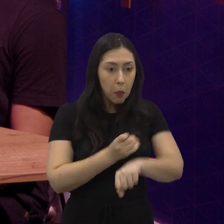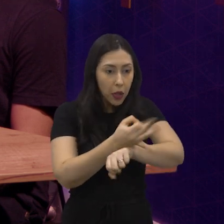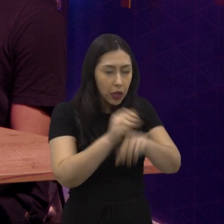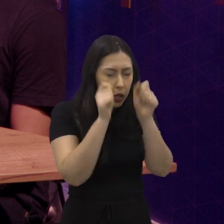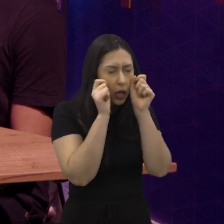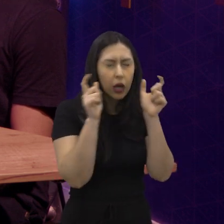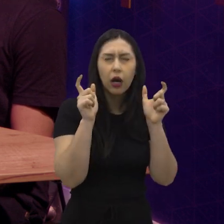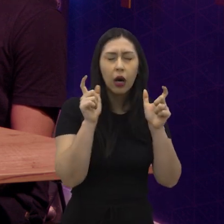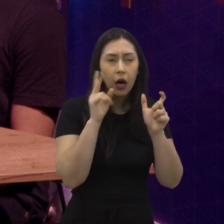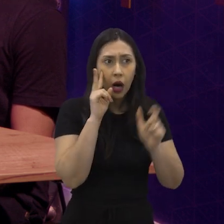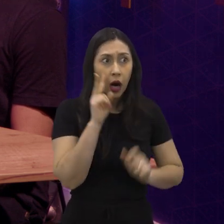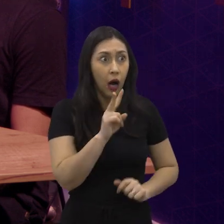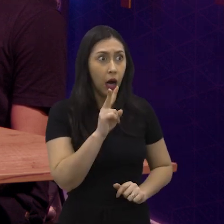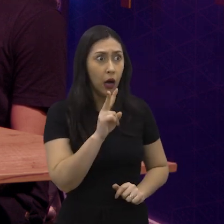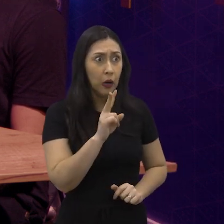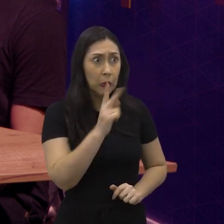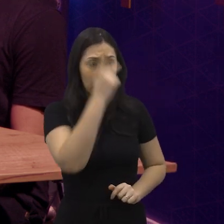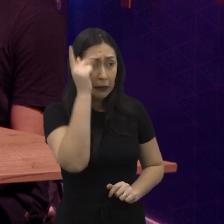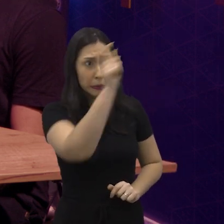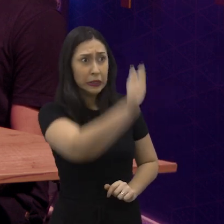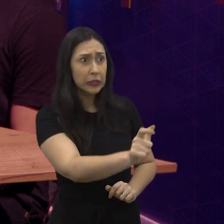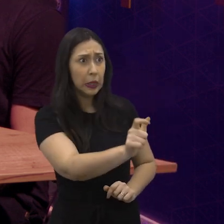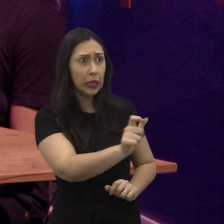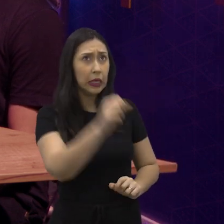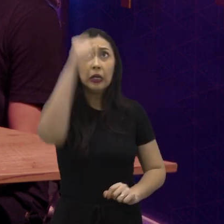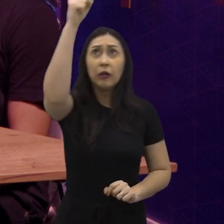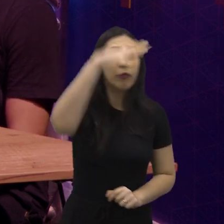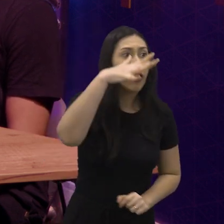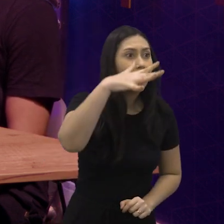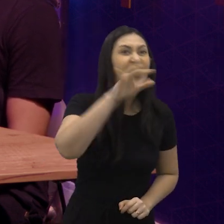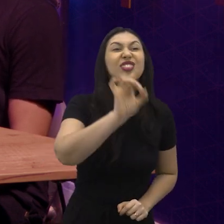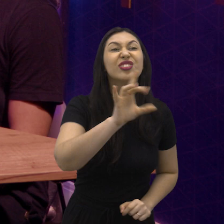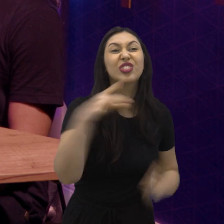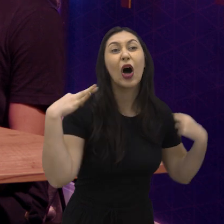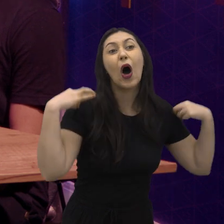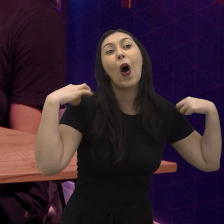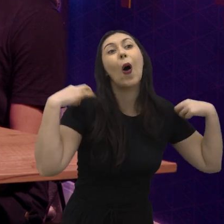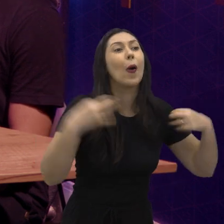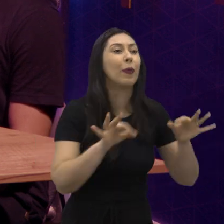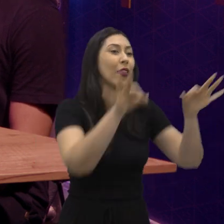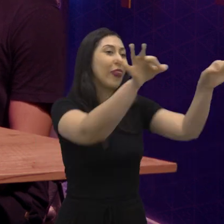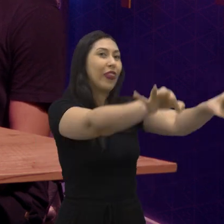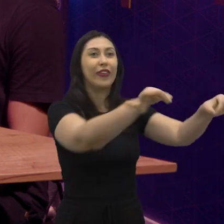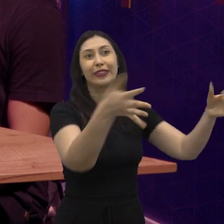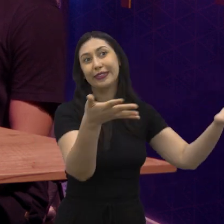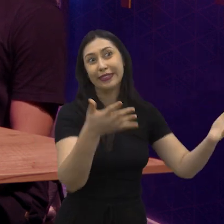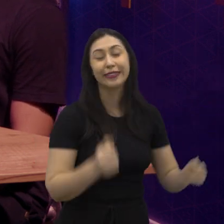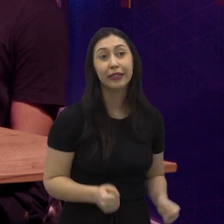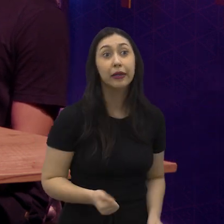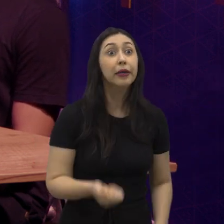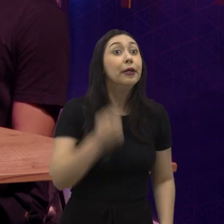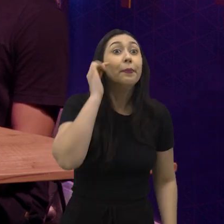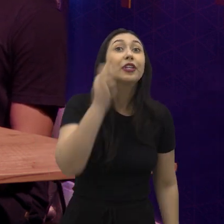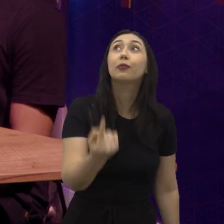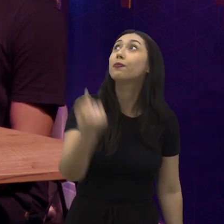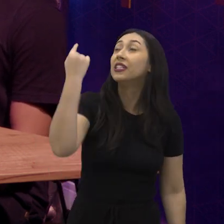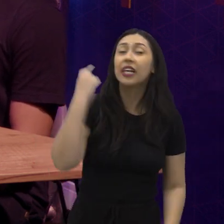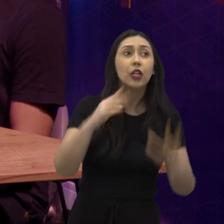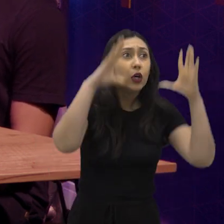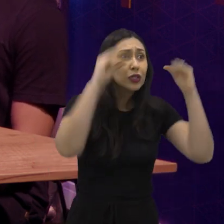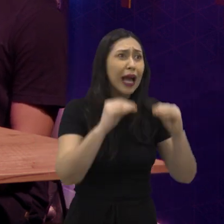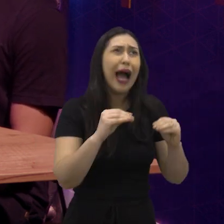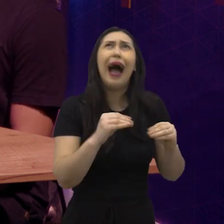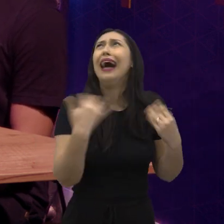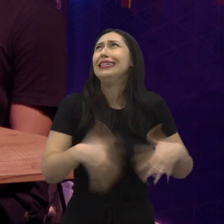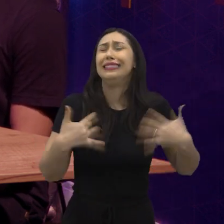no meio da noite, achei que vi um vulto, era só a roupa em cima da cadeira? Então, imagina no passado, quando tudo era escuro. Exatamente. Nossa,